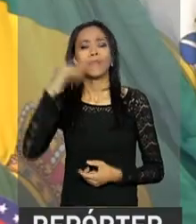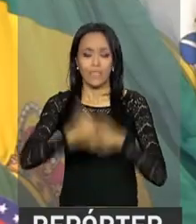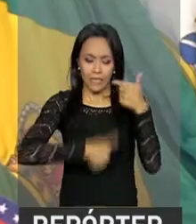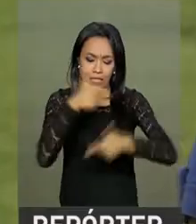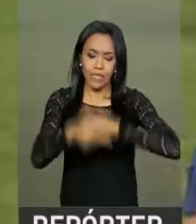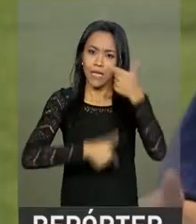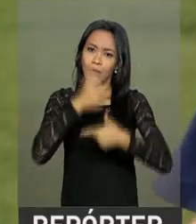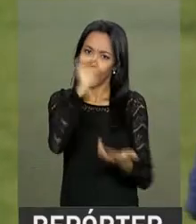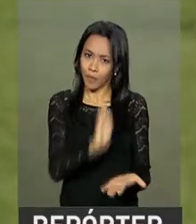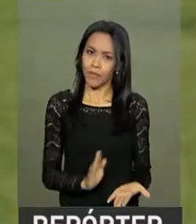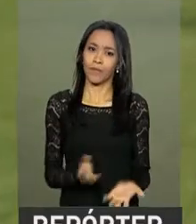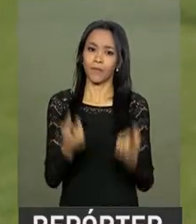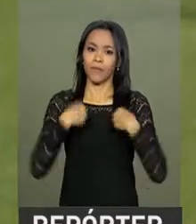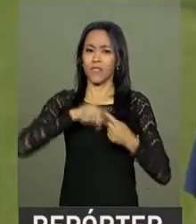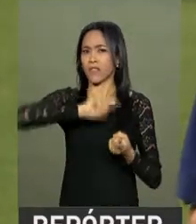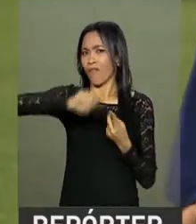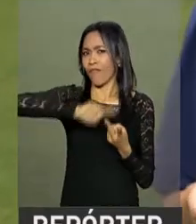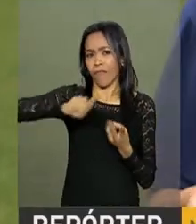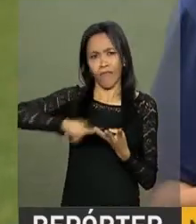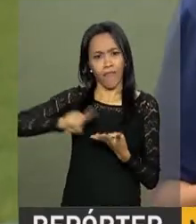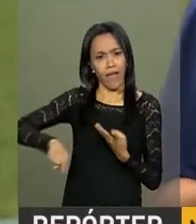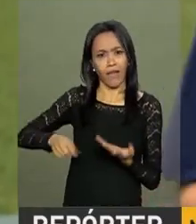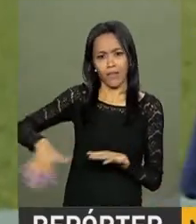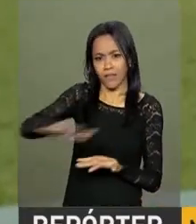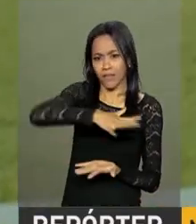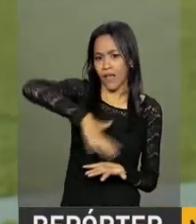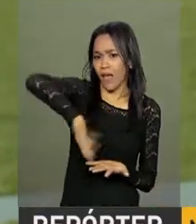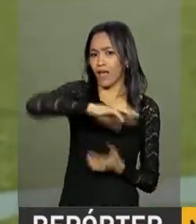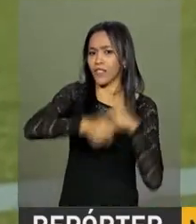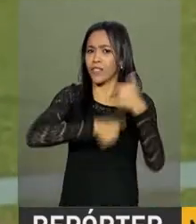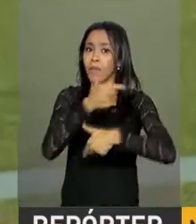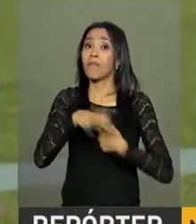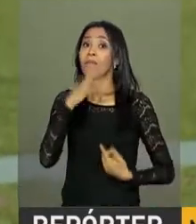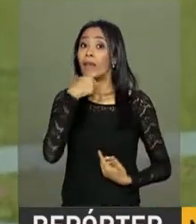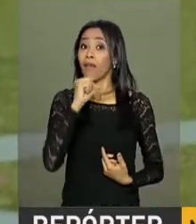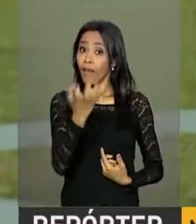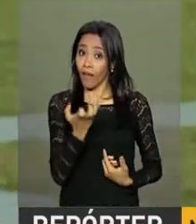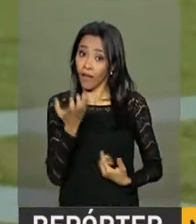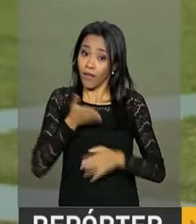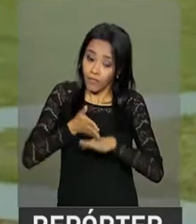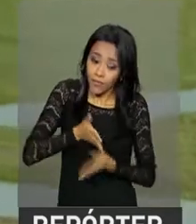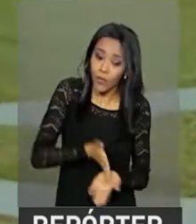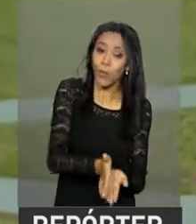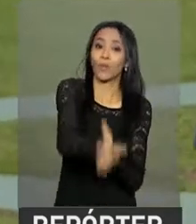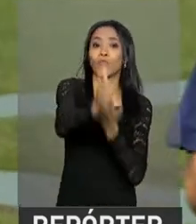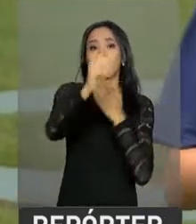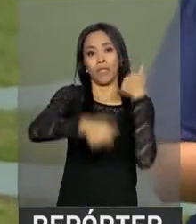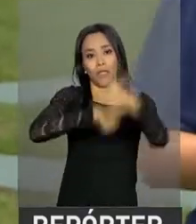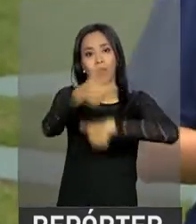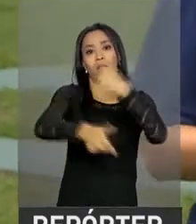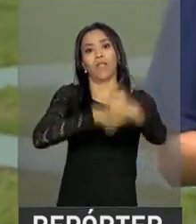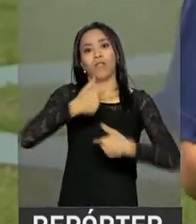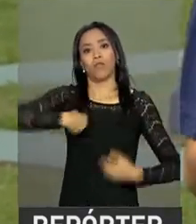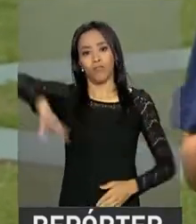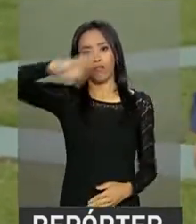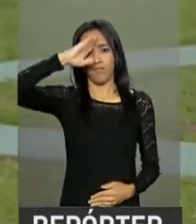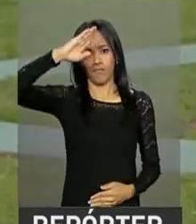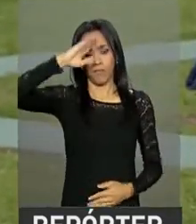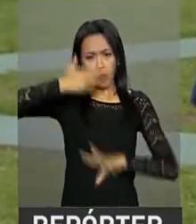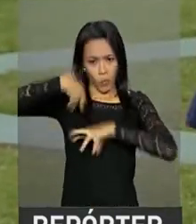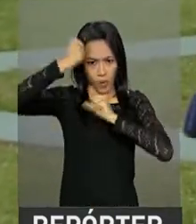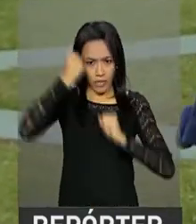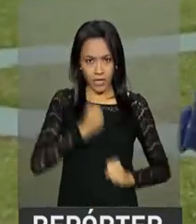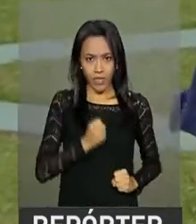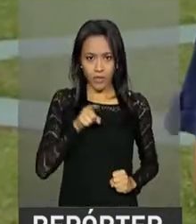forma plena. São várias as áreas de atuação oferecidas para quem pretende seguir carreira nas Forças Armadas. No caso do